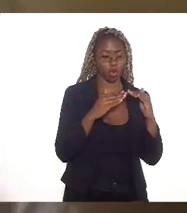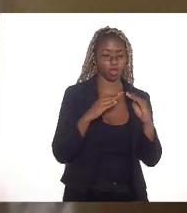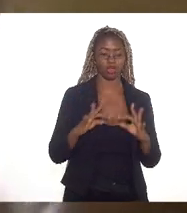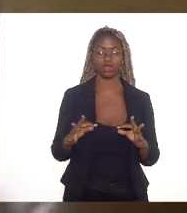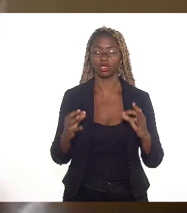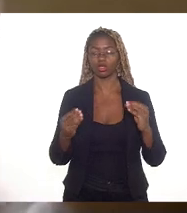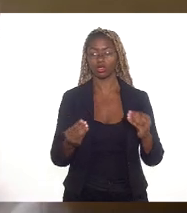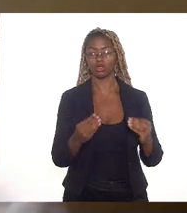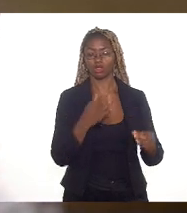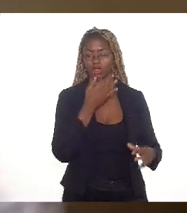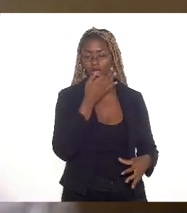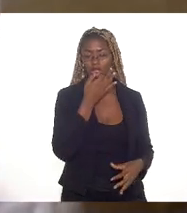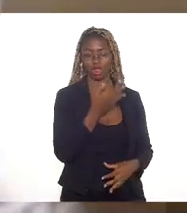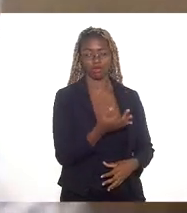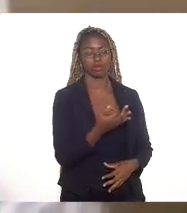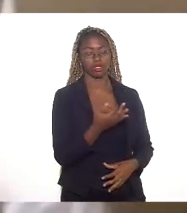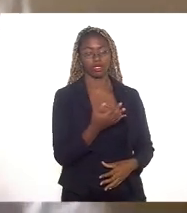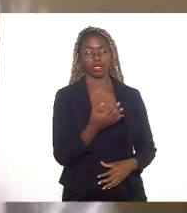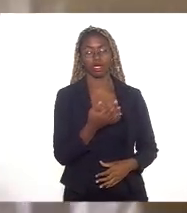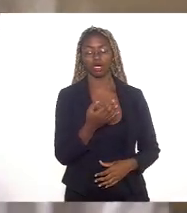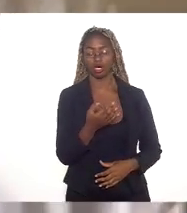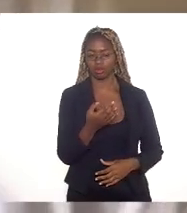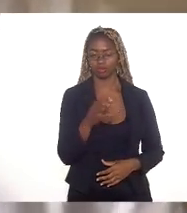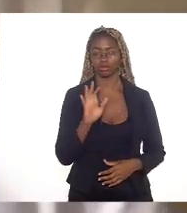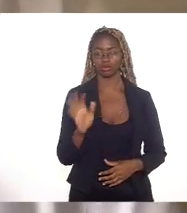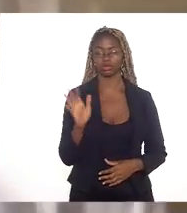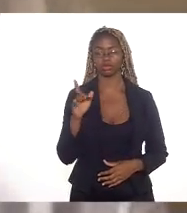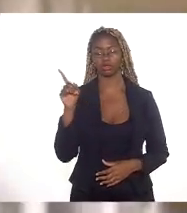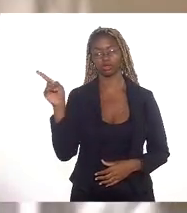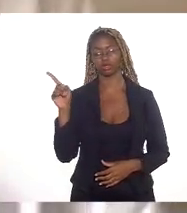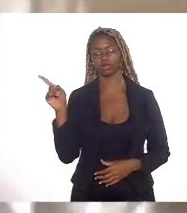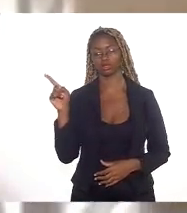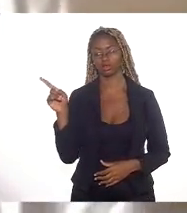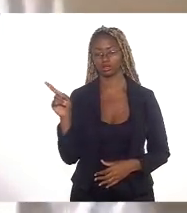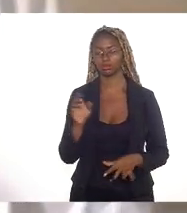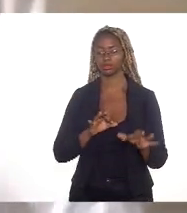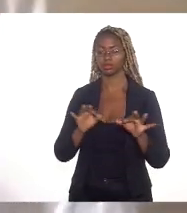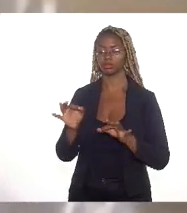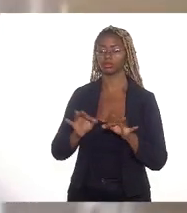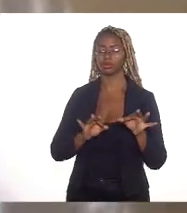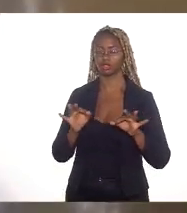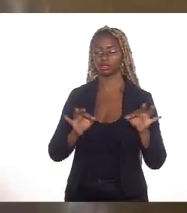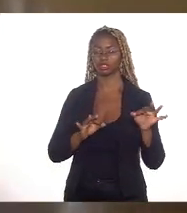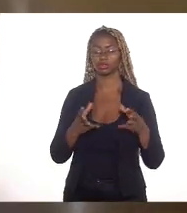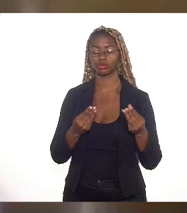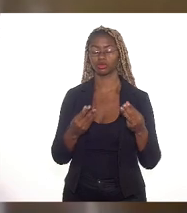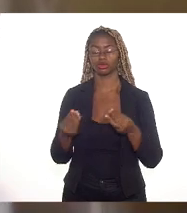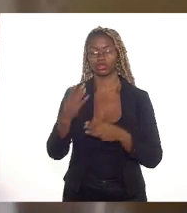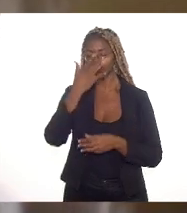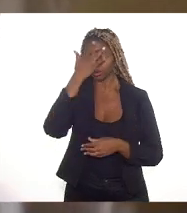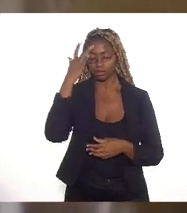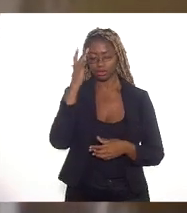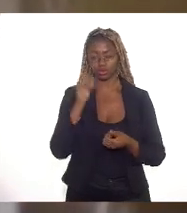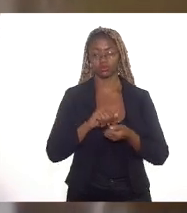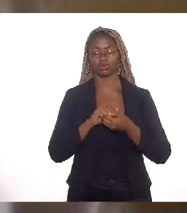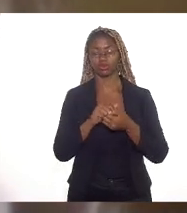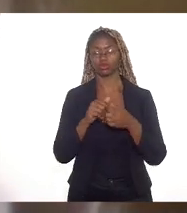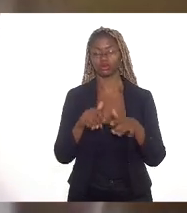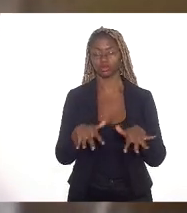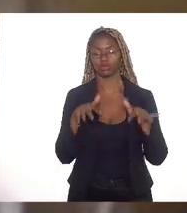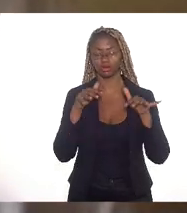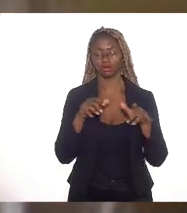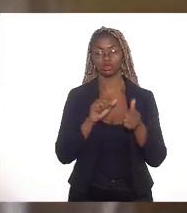um parecer que foi ali construído a muitas mãos na audiência pública e que a